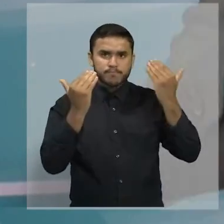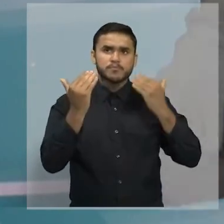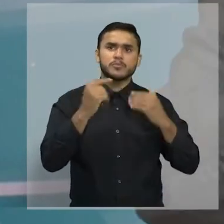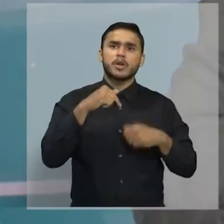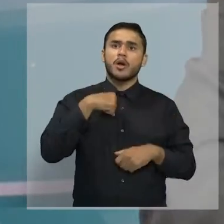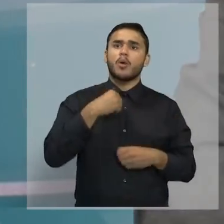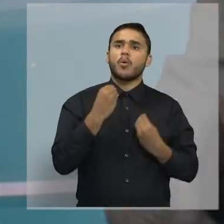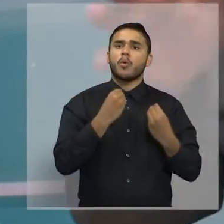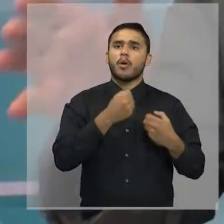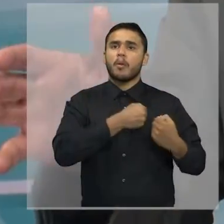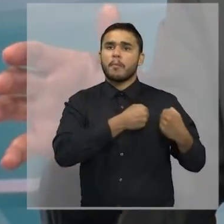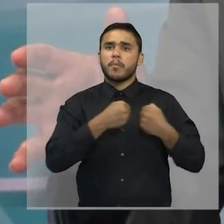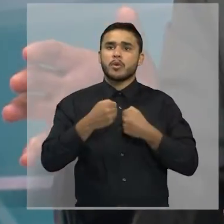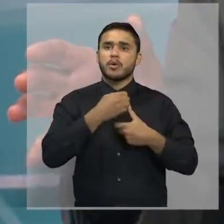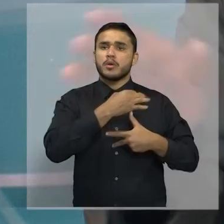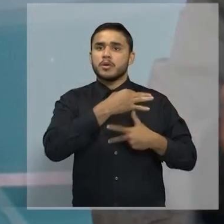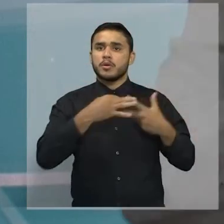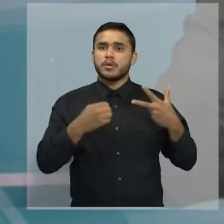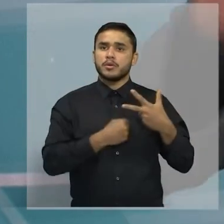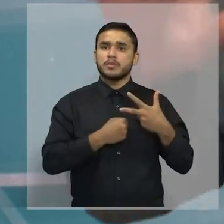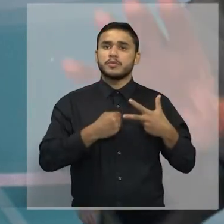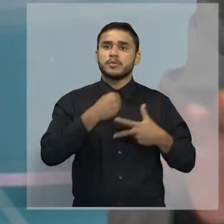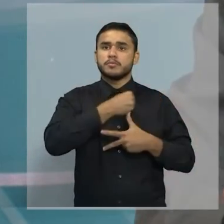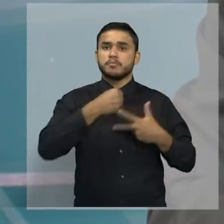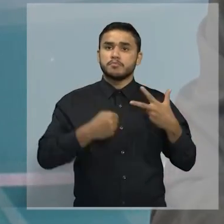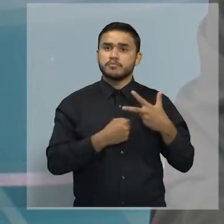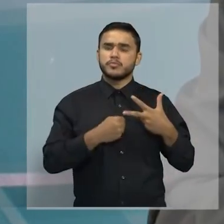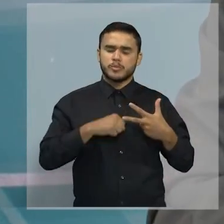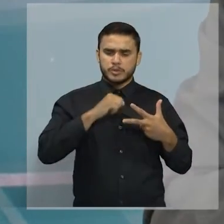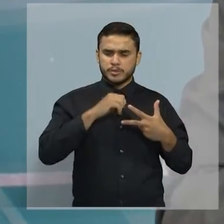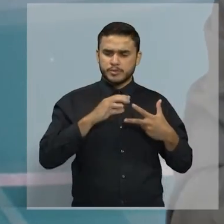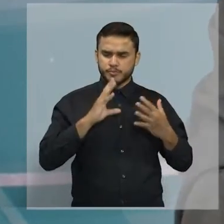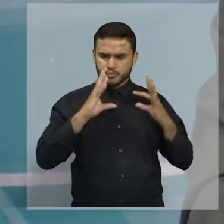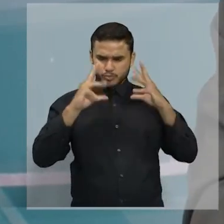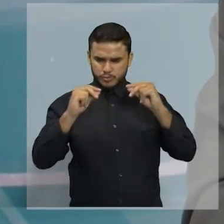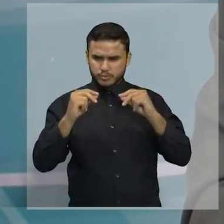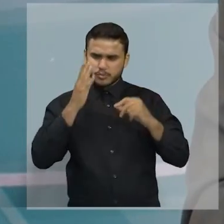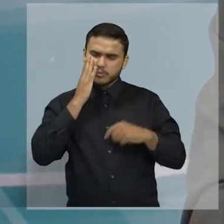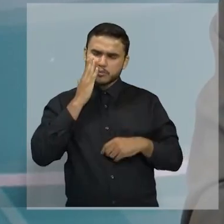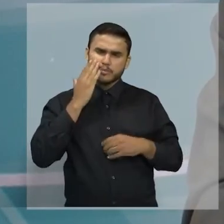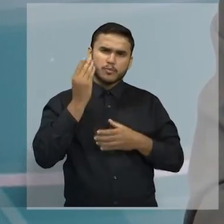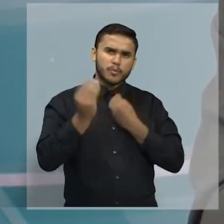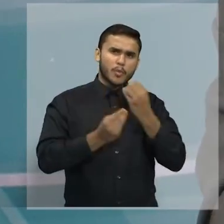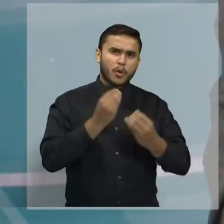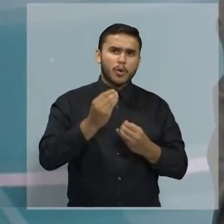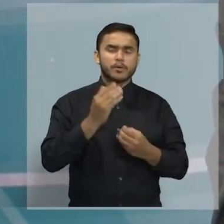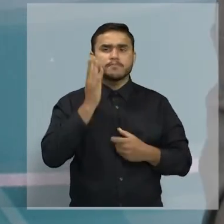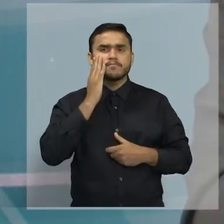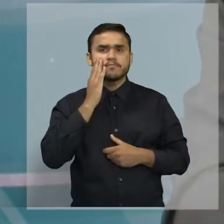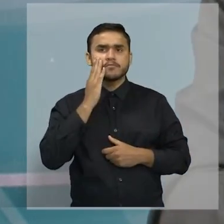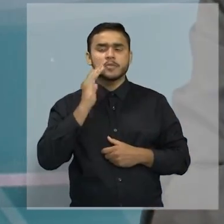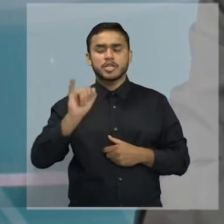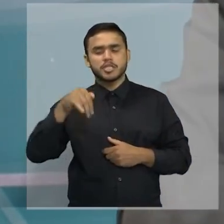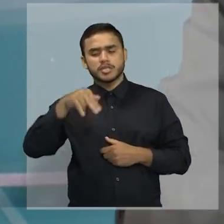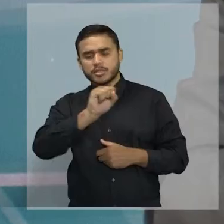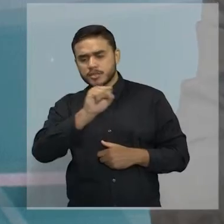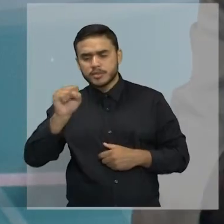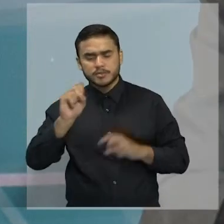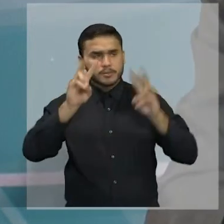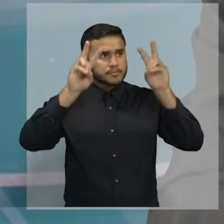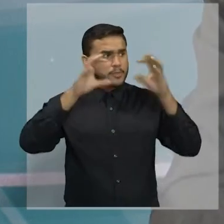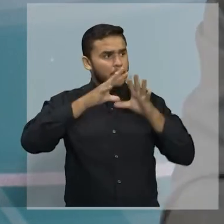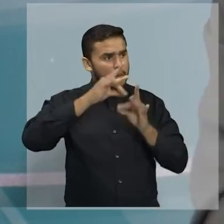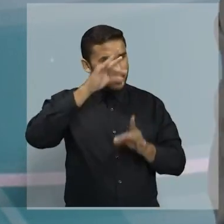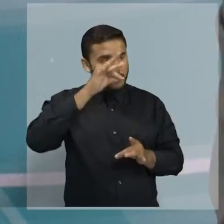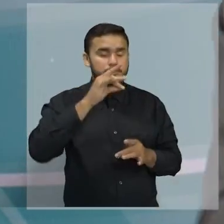compara legislativo, judiciário e o INSS, há aberrações, né? Aí precisam também ser trabalhadas. Então tem uma discussão larga a